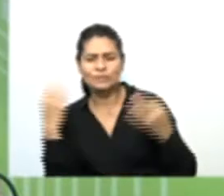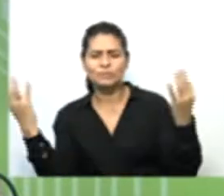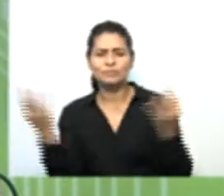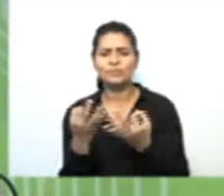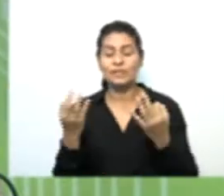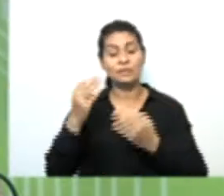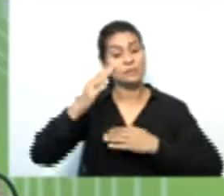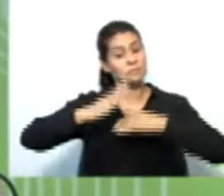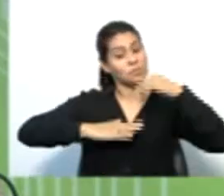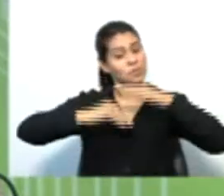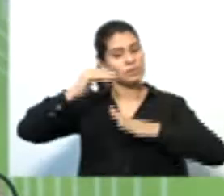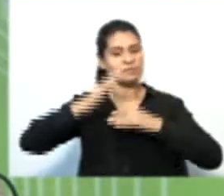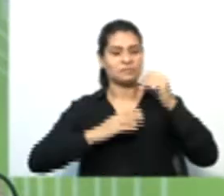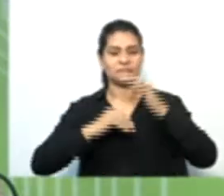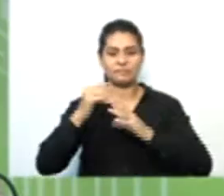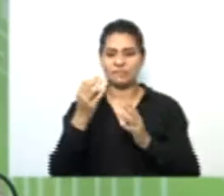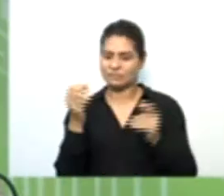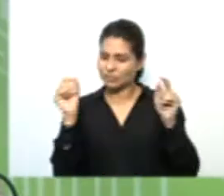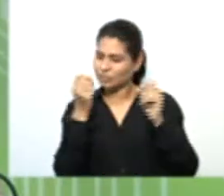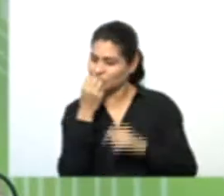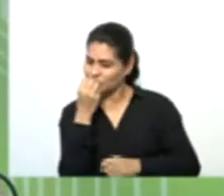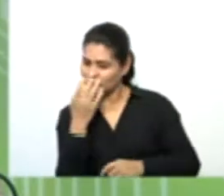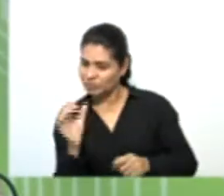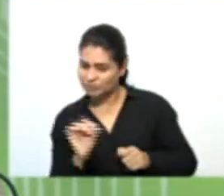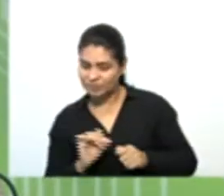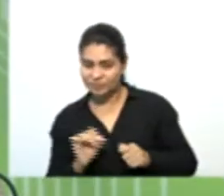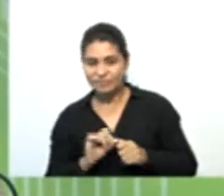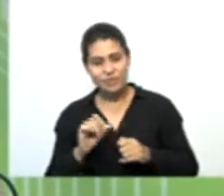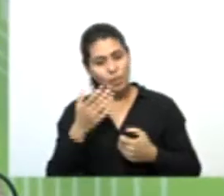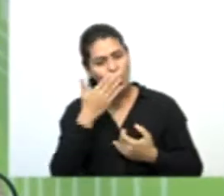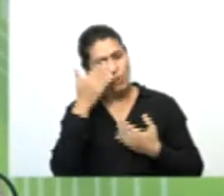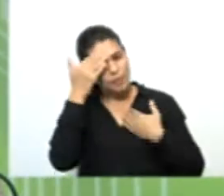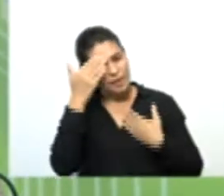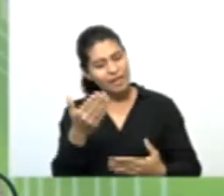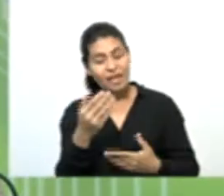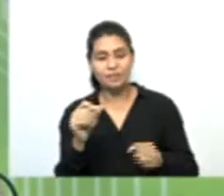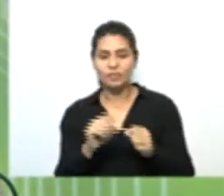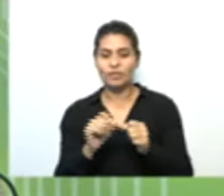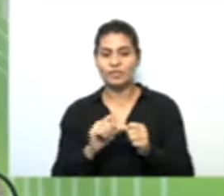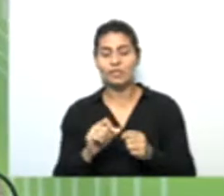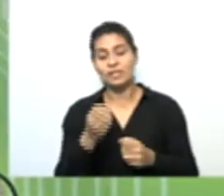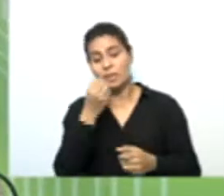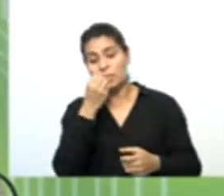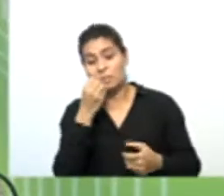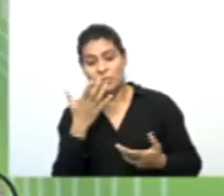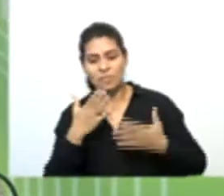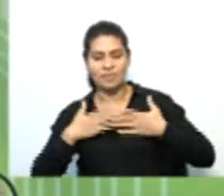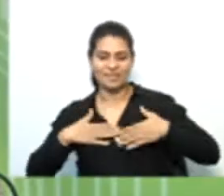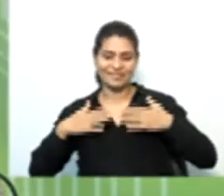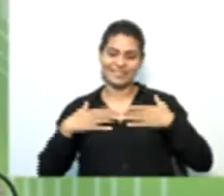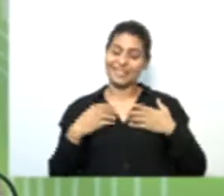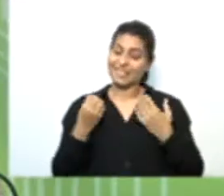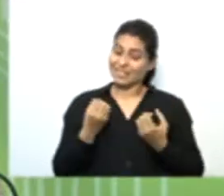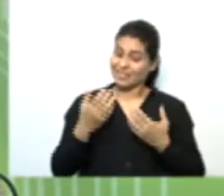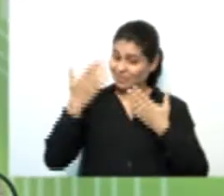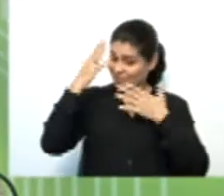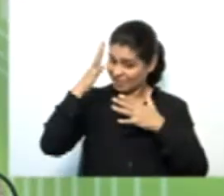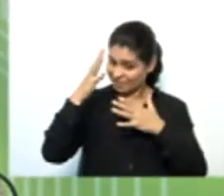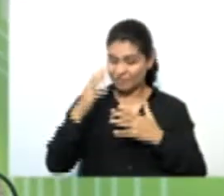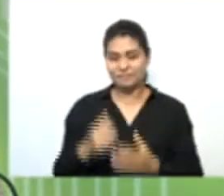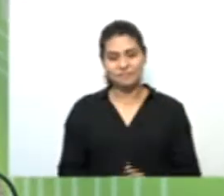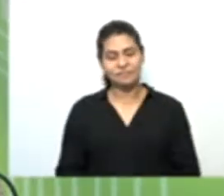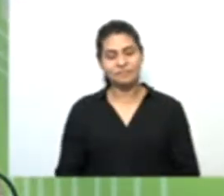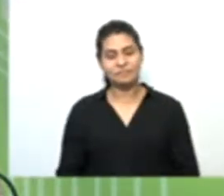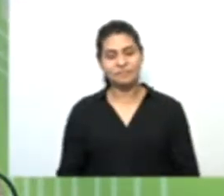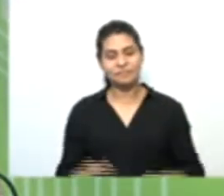ficaram profissionais, como ficaram bem feitos. Então, muito obrigado pela dedicação. Isso é muito reconfortante para a gente, é muito gratificante.